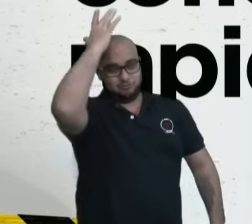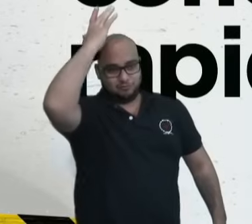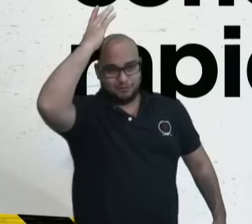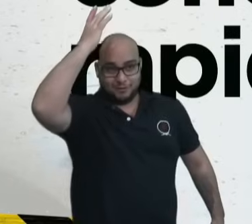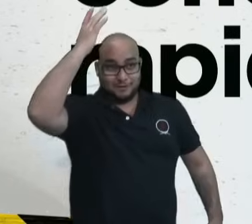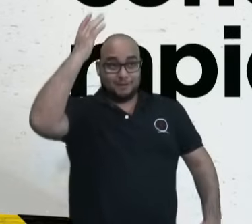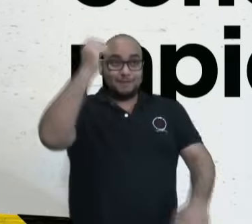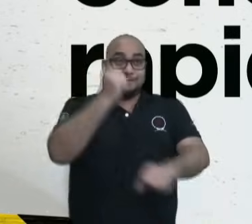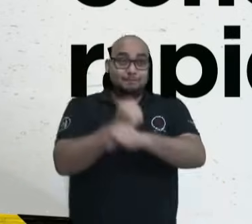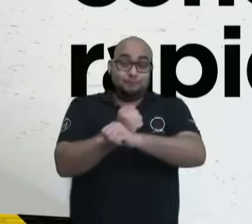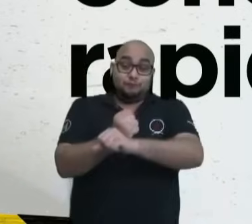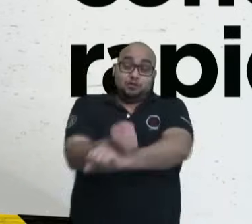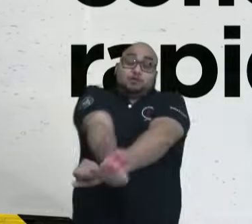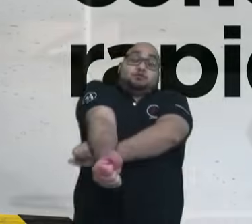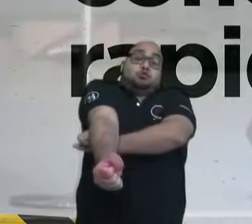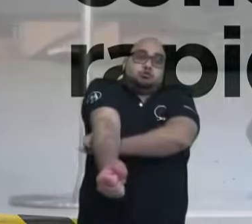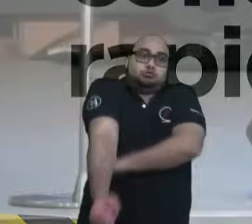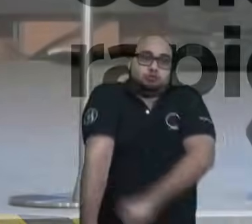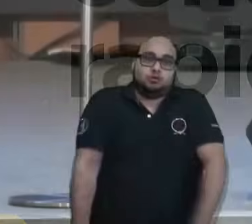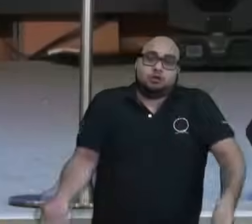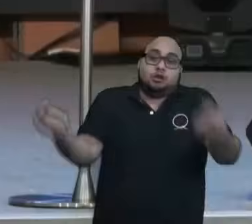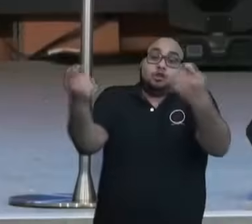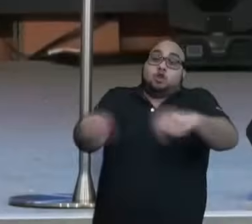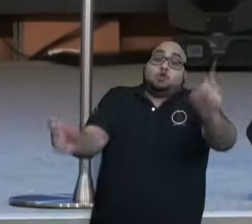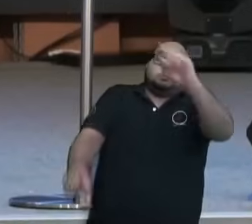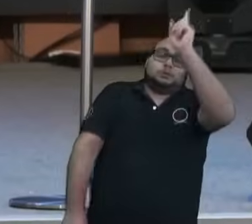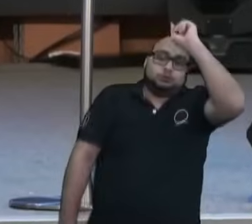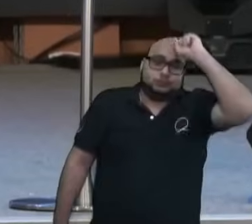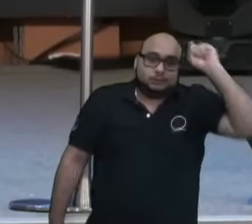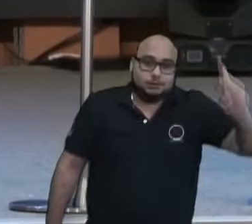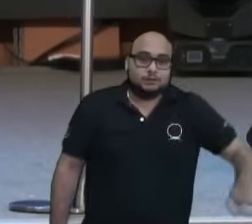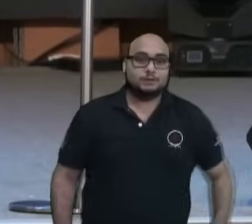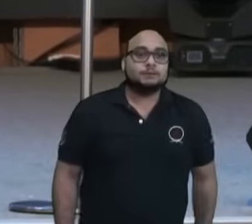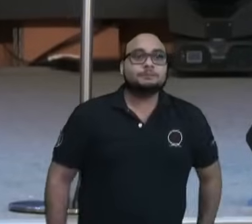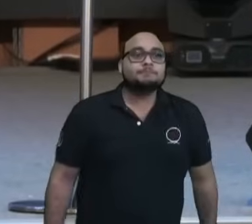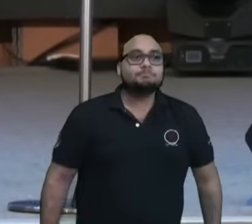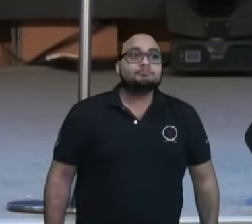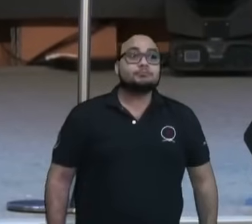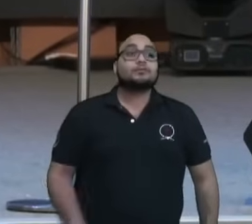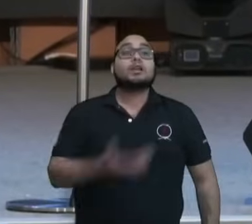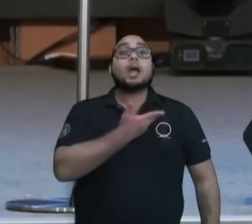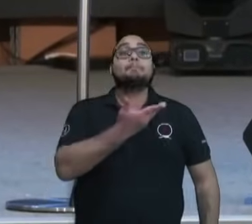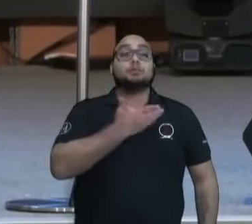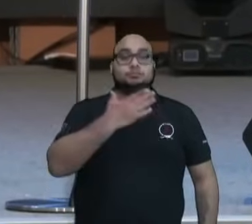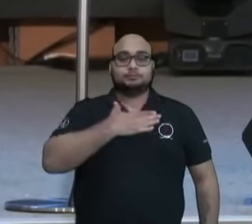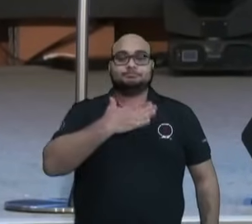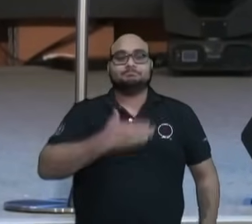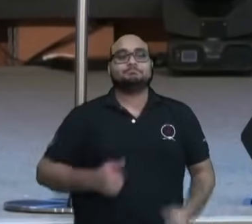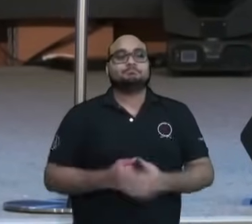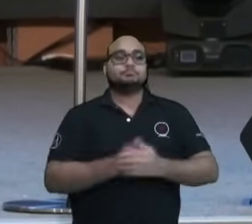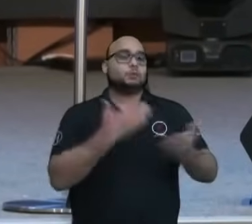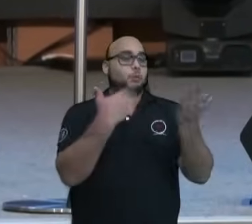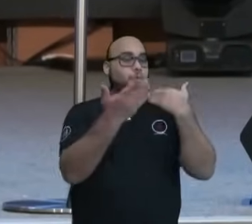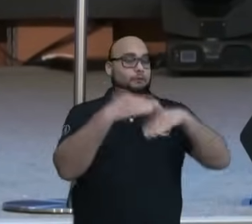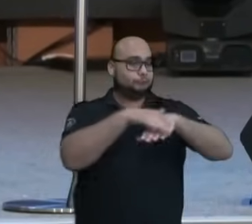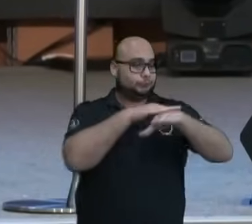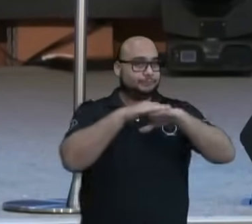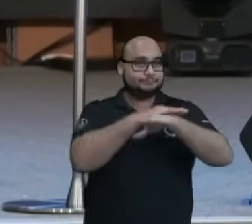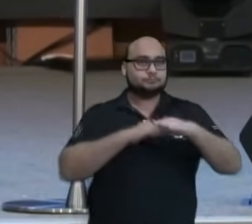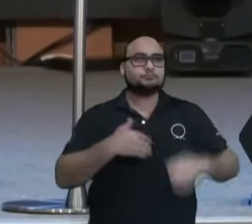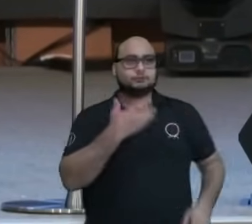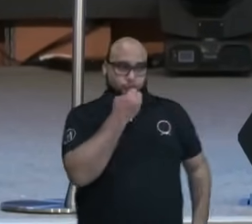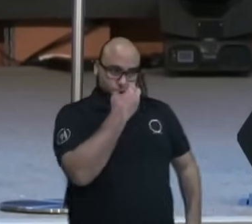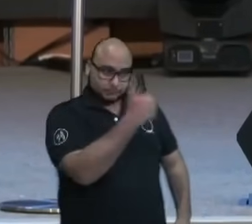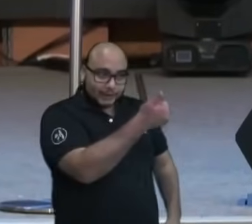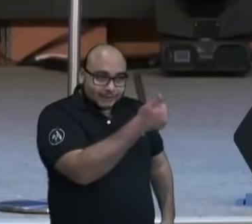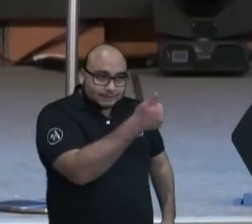esforço é igual um amigo meu pastor Marco Antônio que quando eu falo com ele tudo bem aqui está Seu